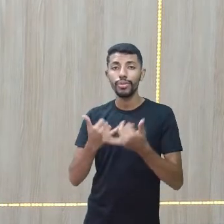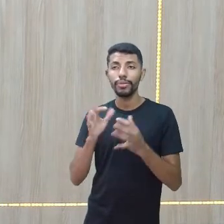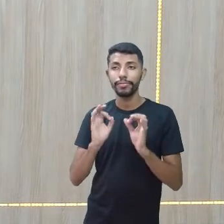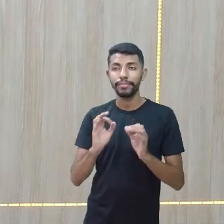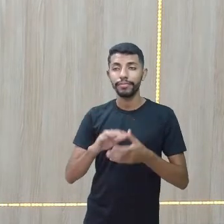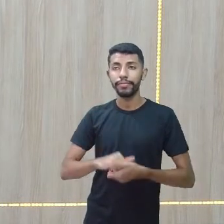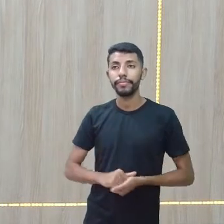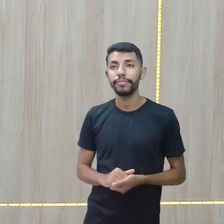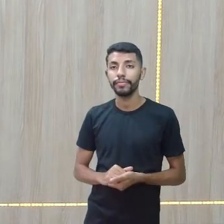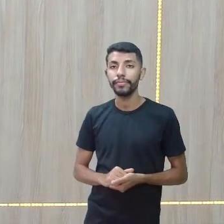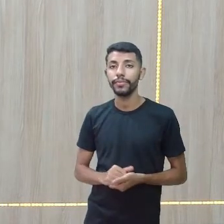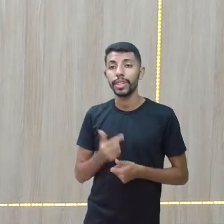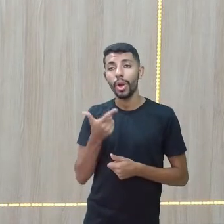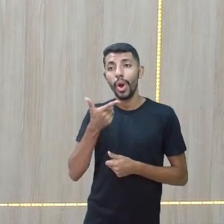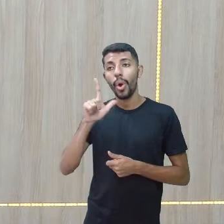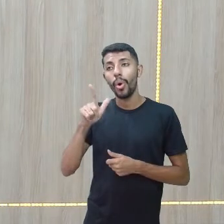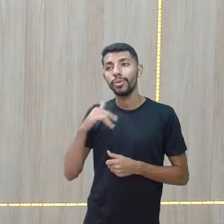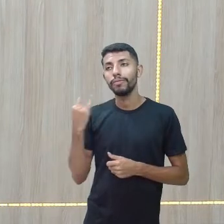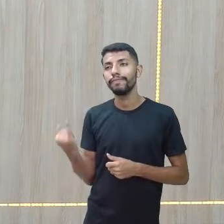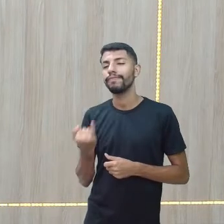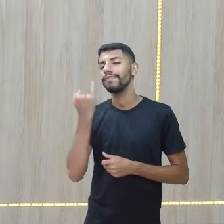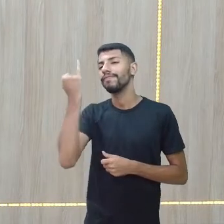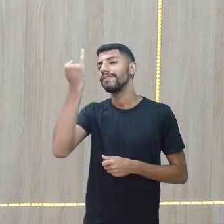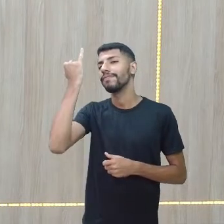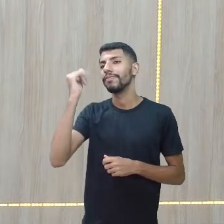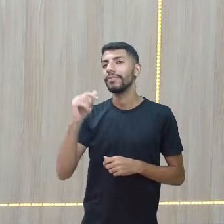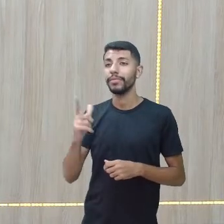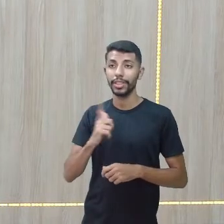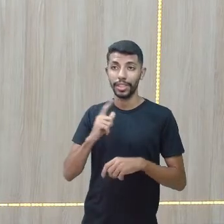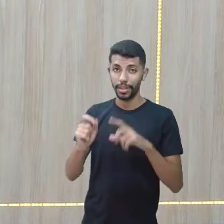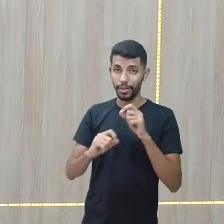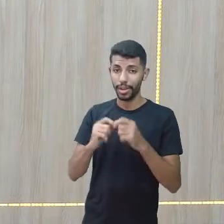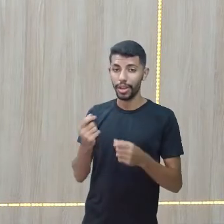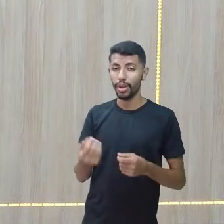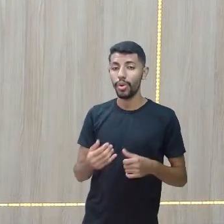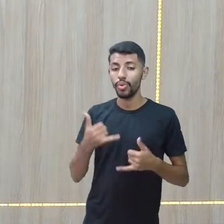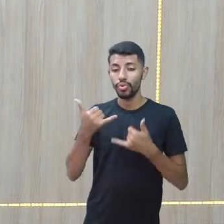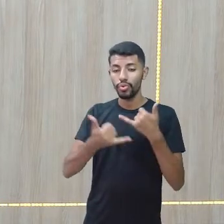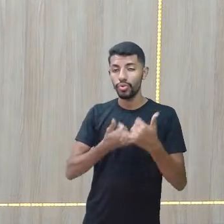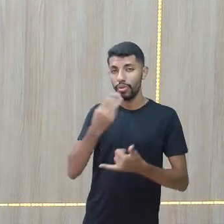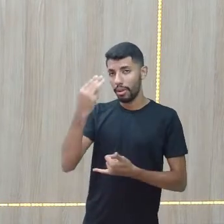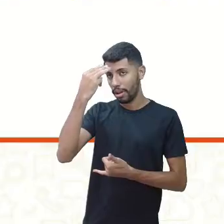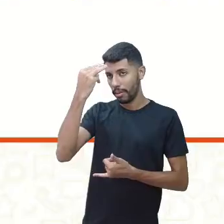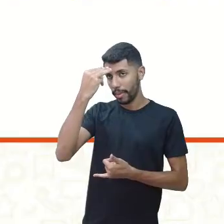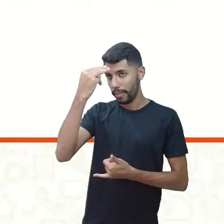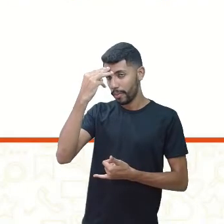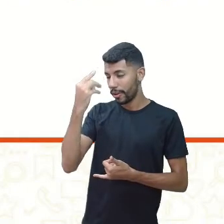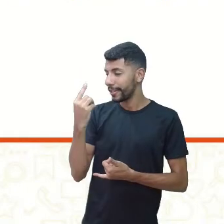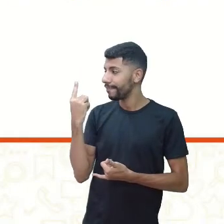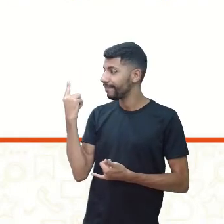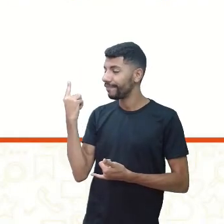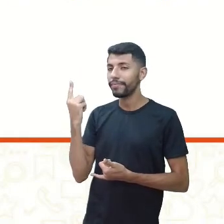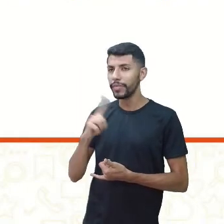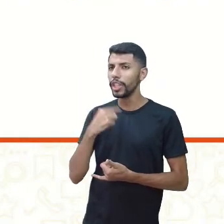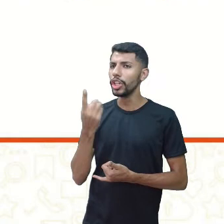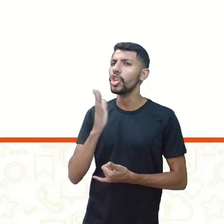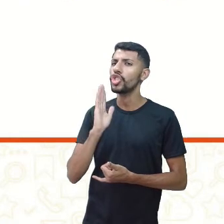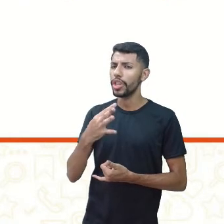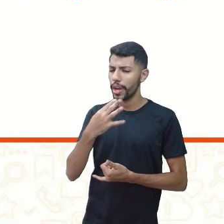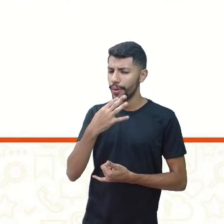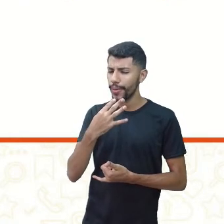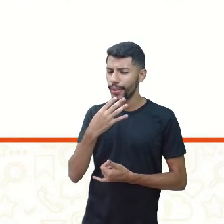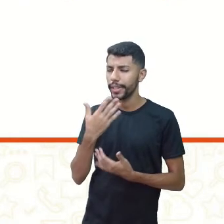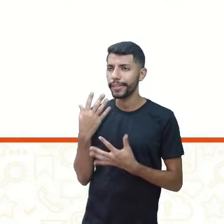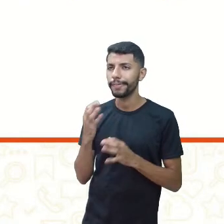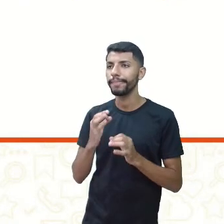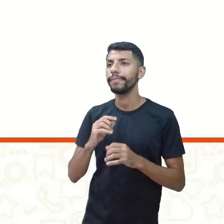Outro aspecto importante, e aí a gente tem o jogo da memória, não é? Que é um jogo que a gente está muito familiarizado com ele. Ele